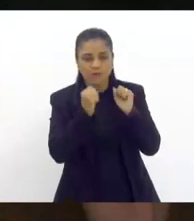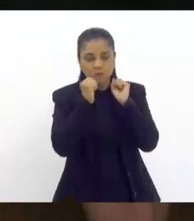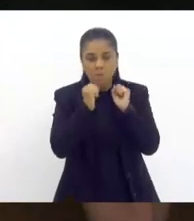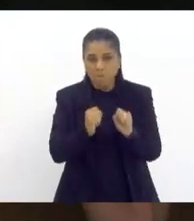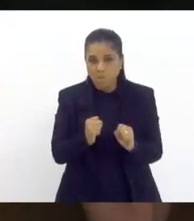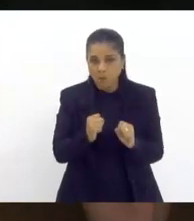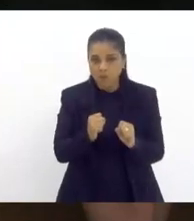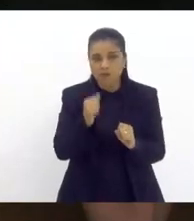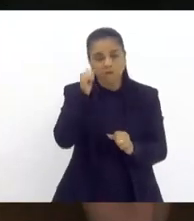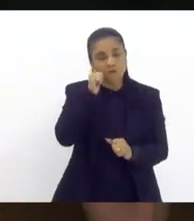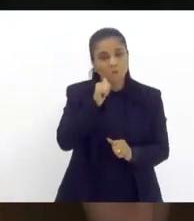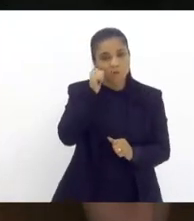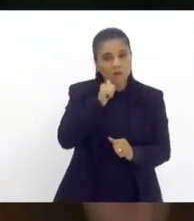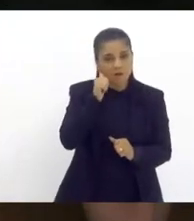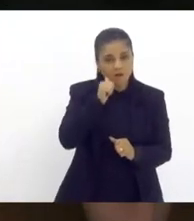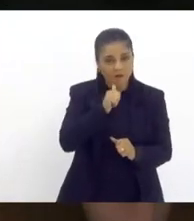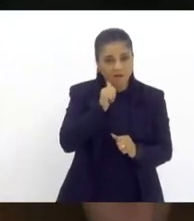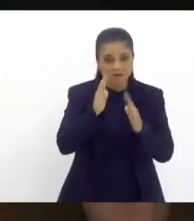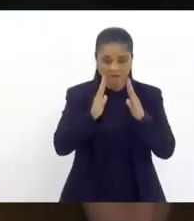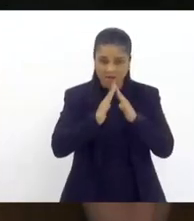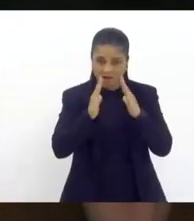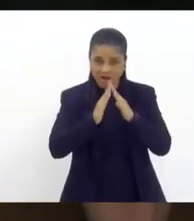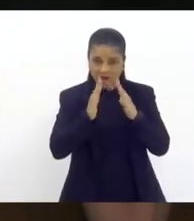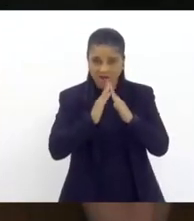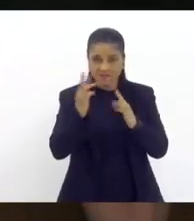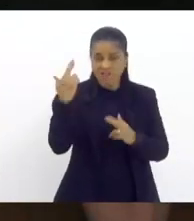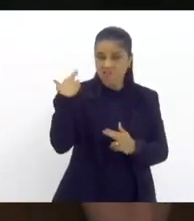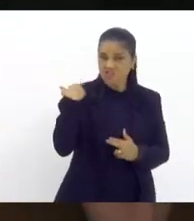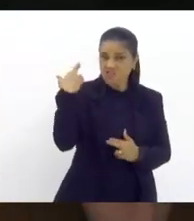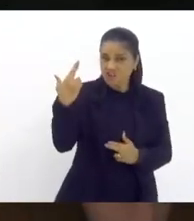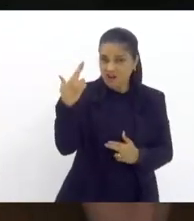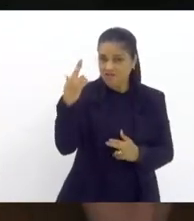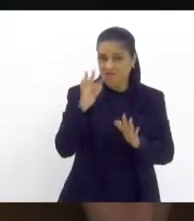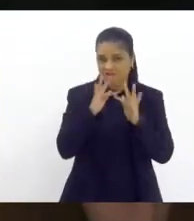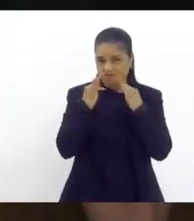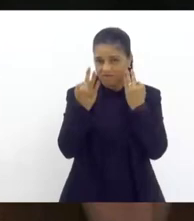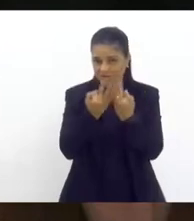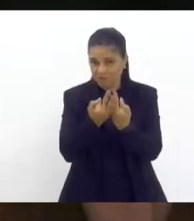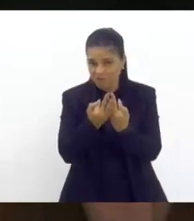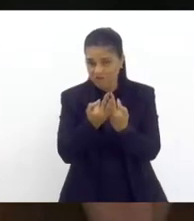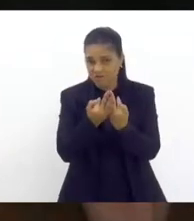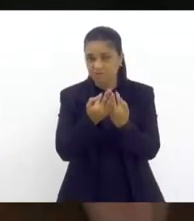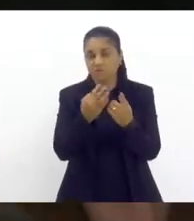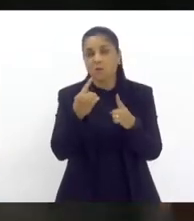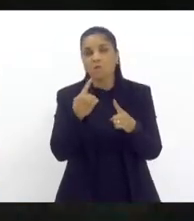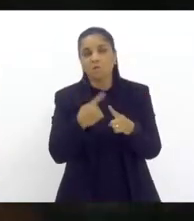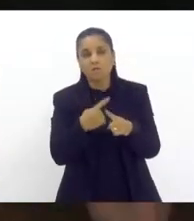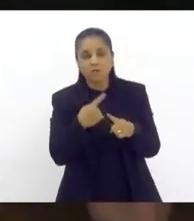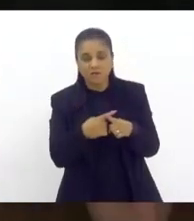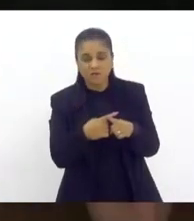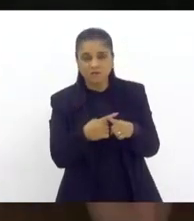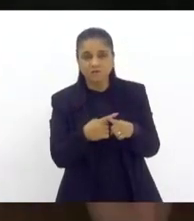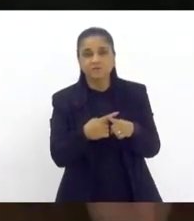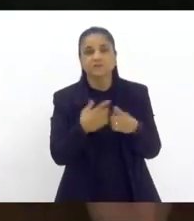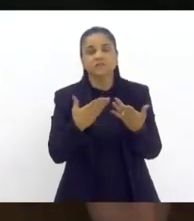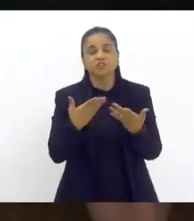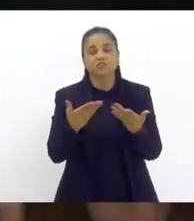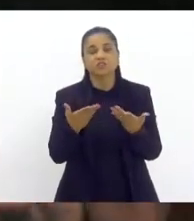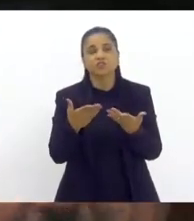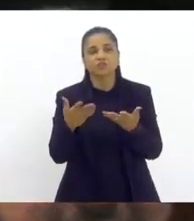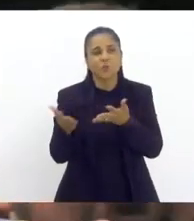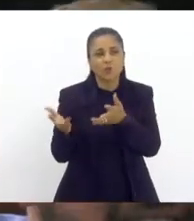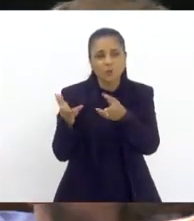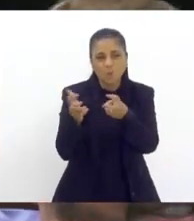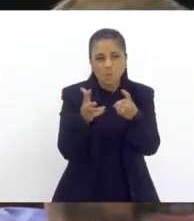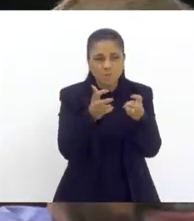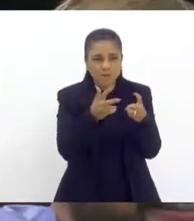de família, há uma série de privações. E, decorrentemente disso, a gente colhe um efeito